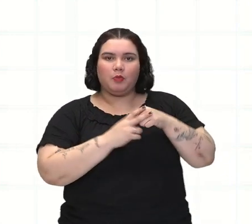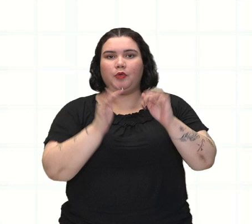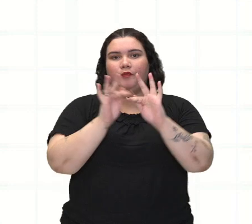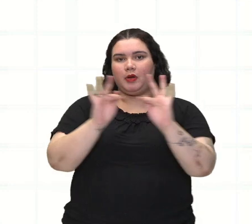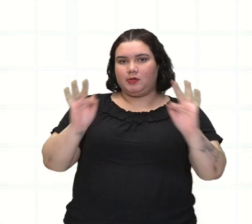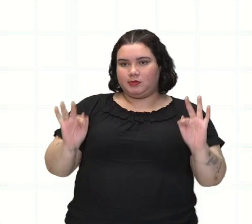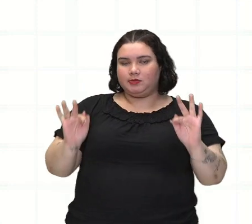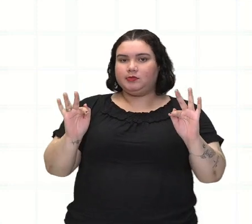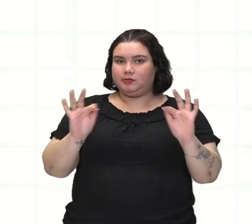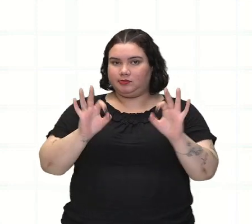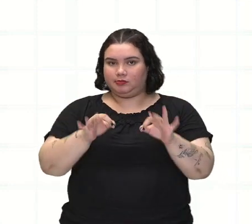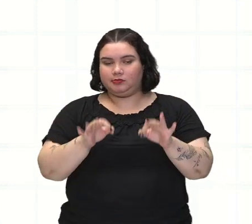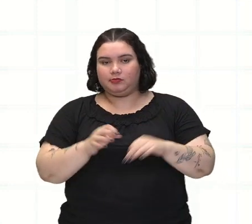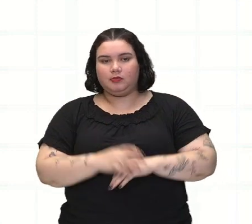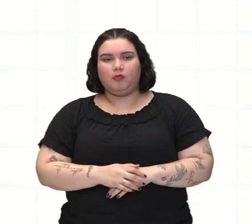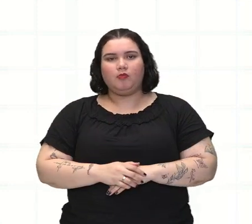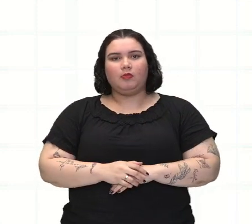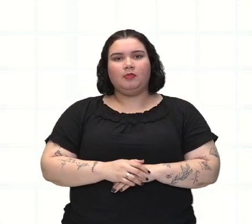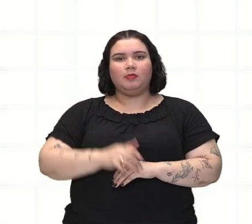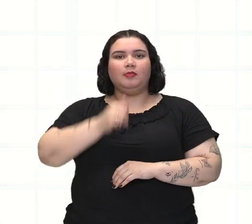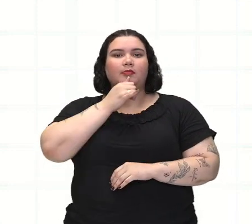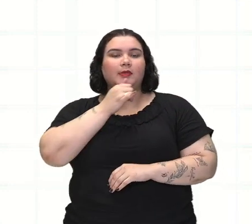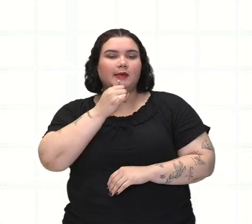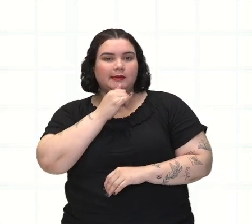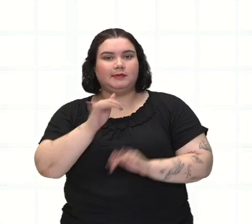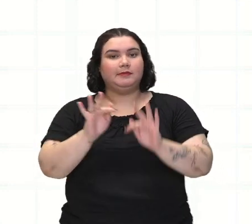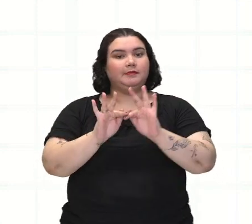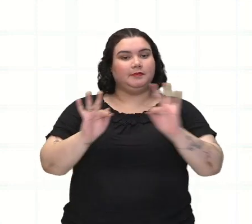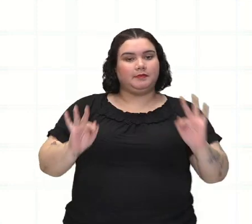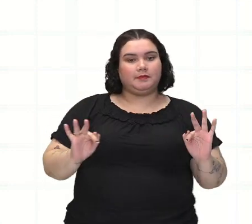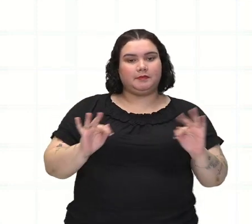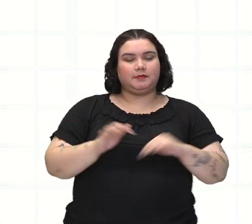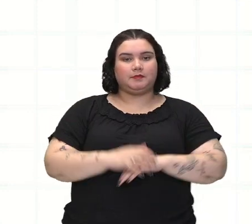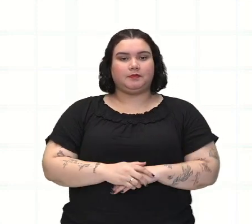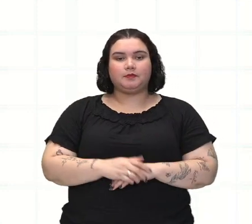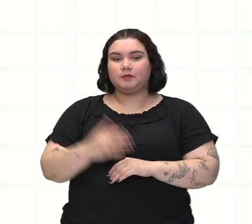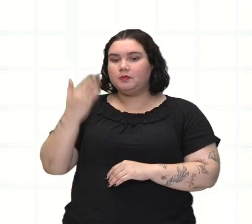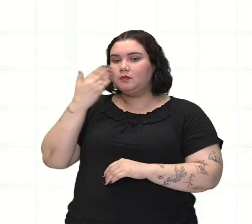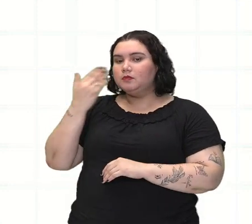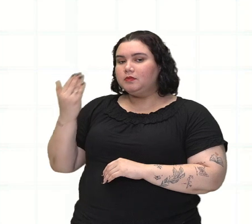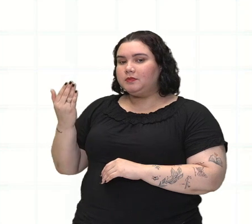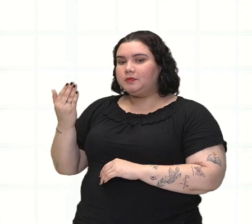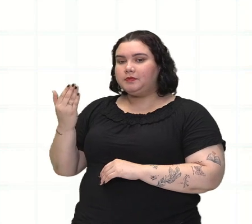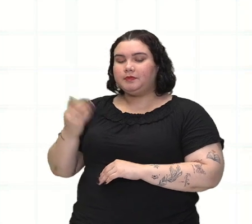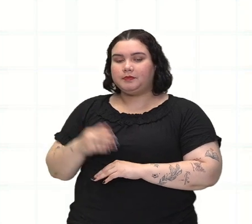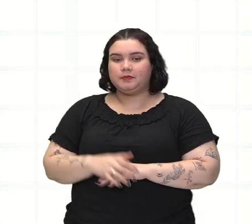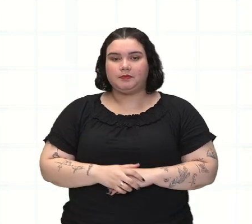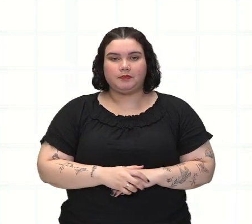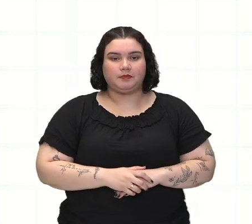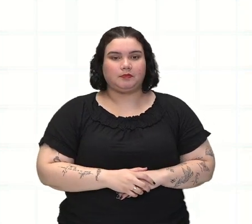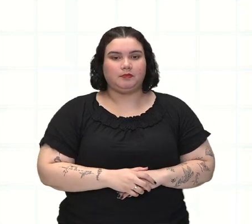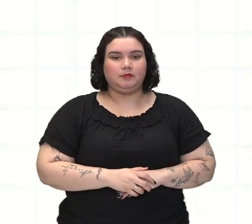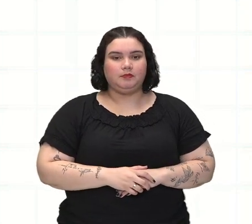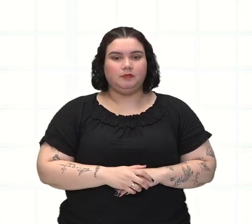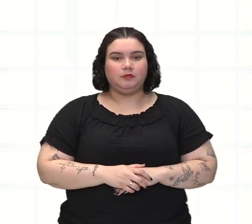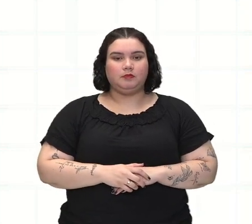vou pegar vocês como exemplo. Temos aqui, os